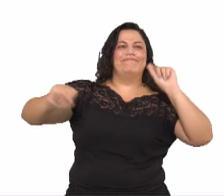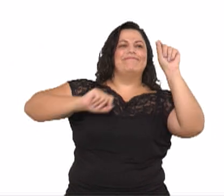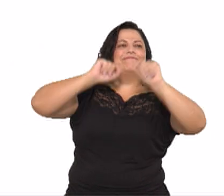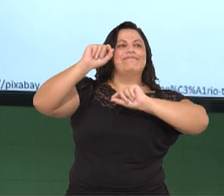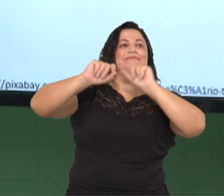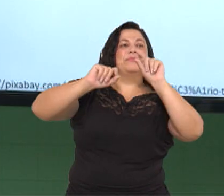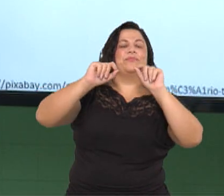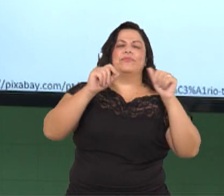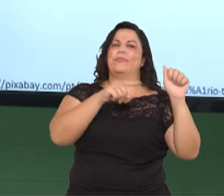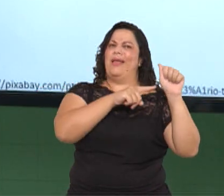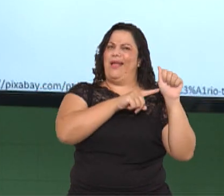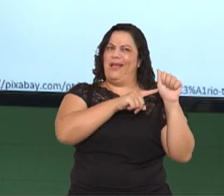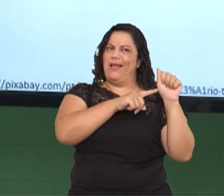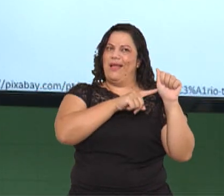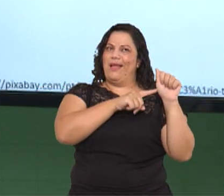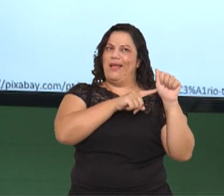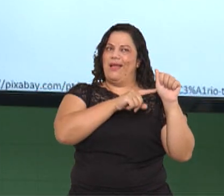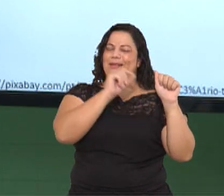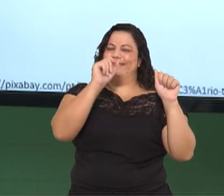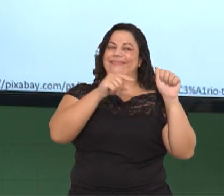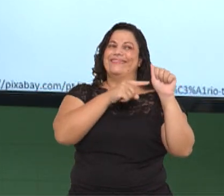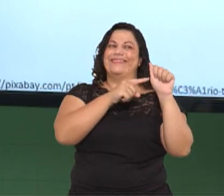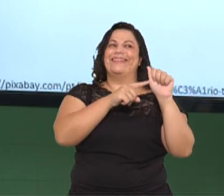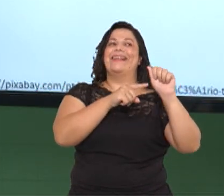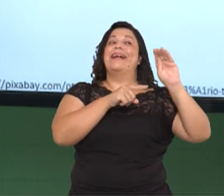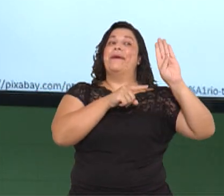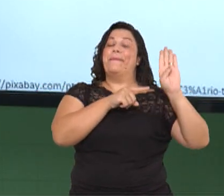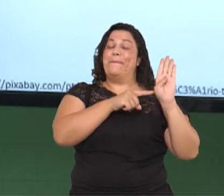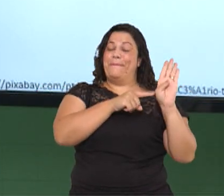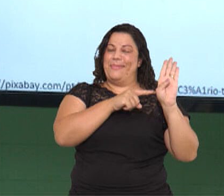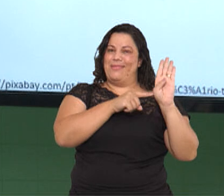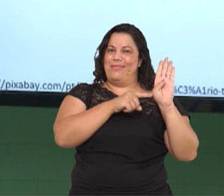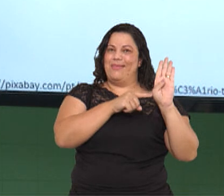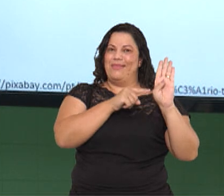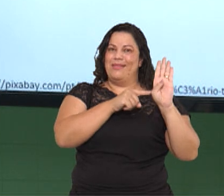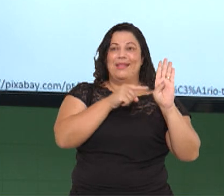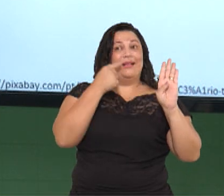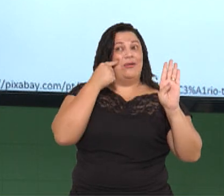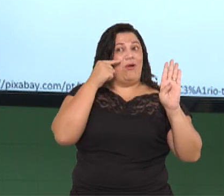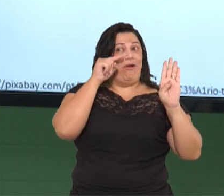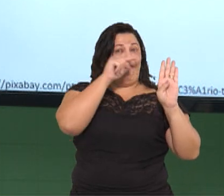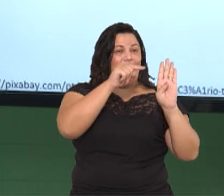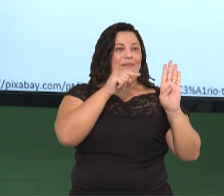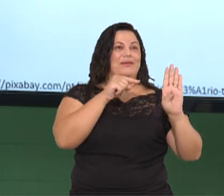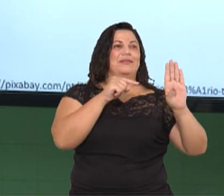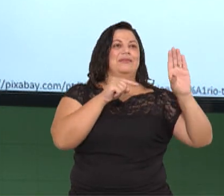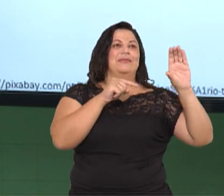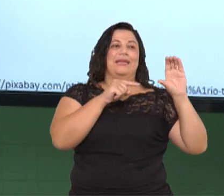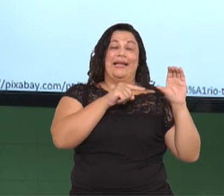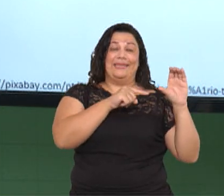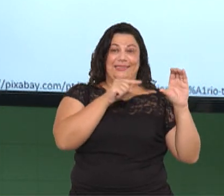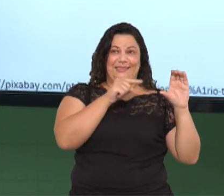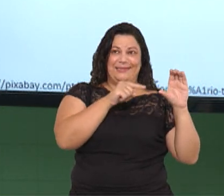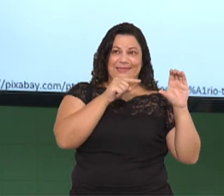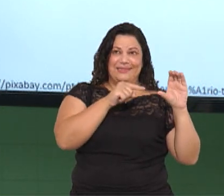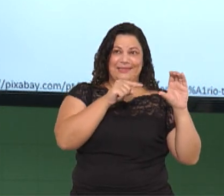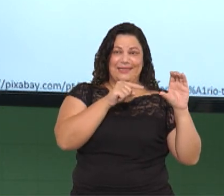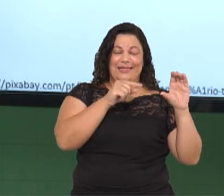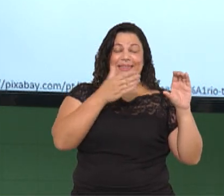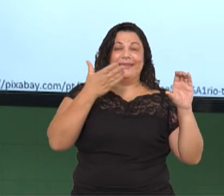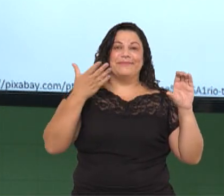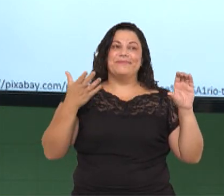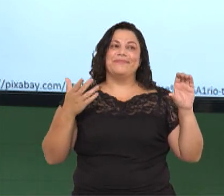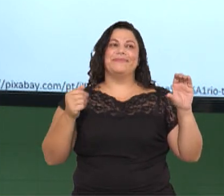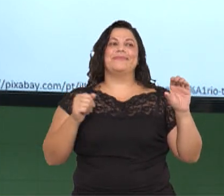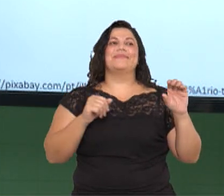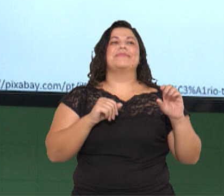que é a gastronomia, você marca A. Se você acha que é a geometria, você vai marcar a B. Se você acha que é a